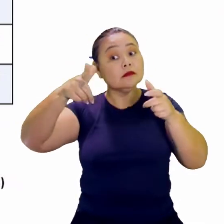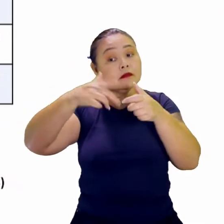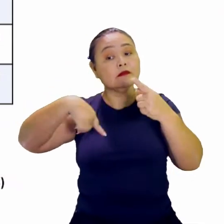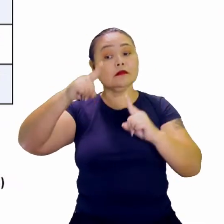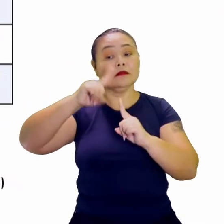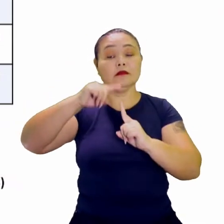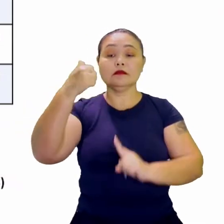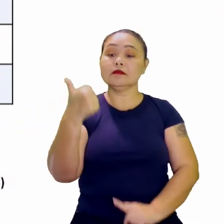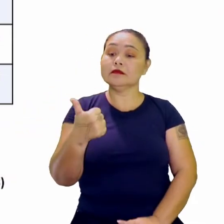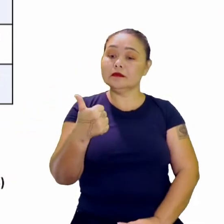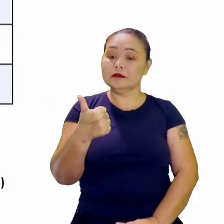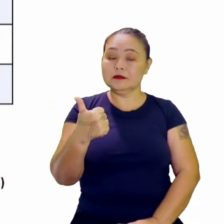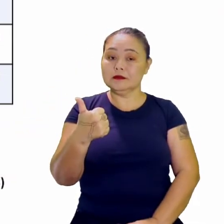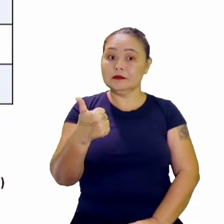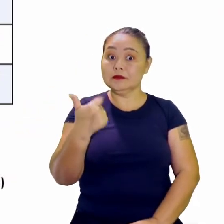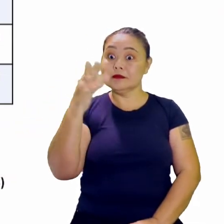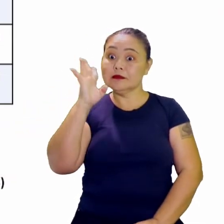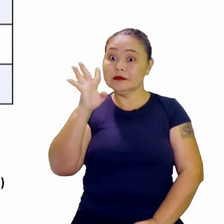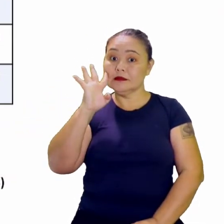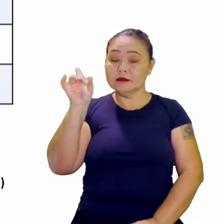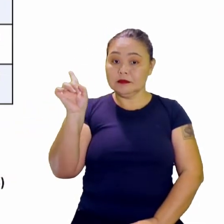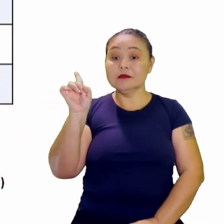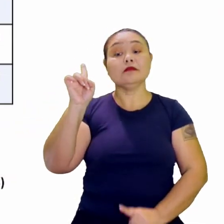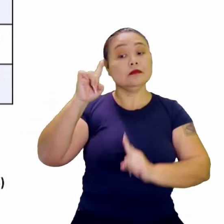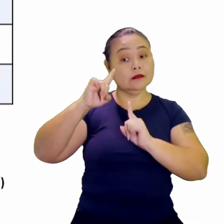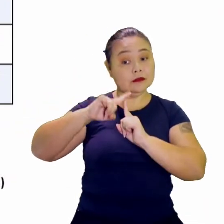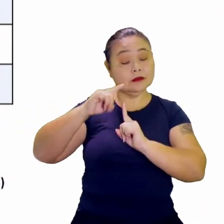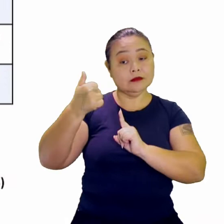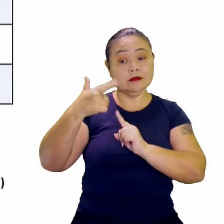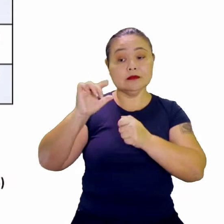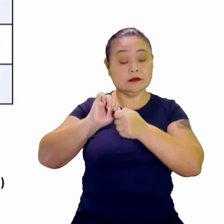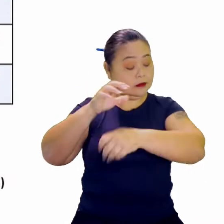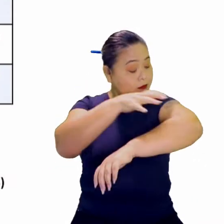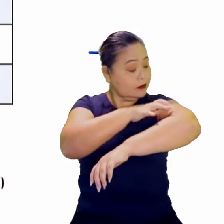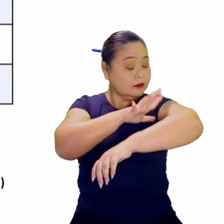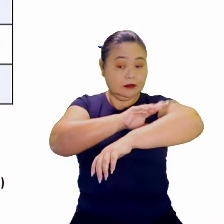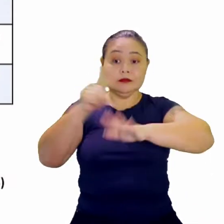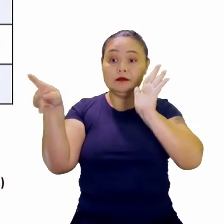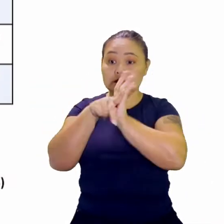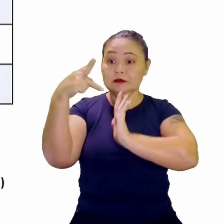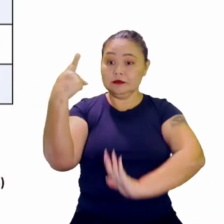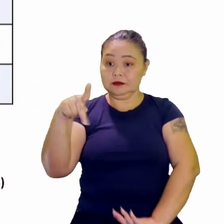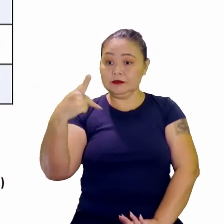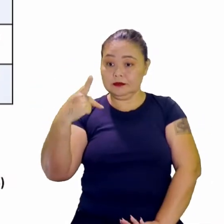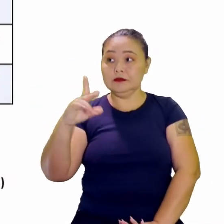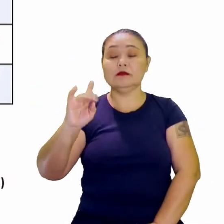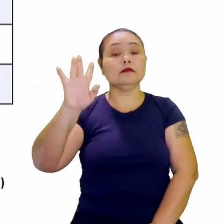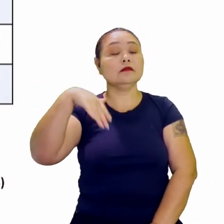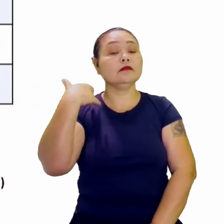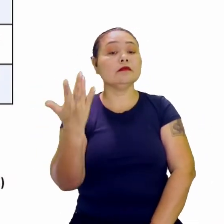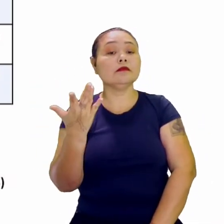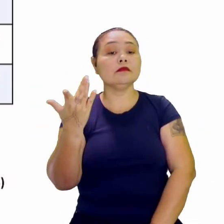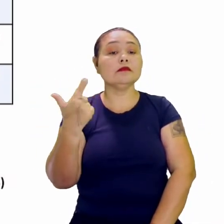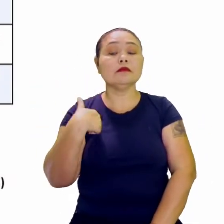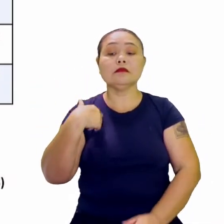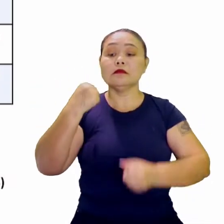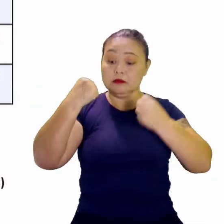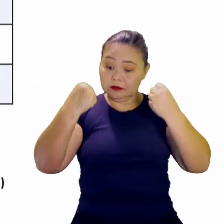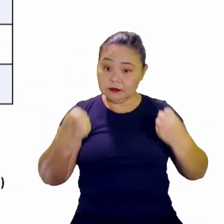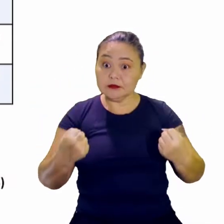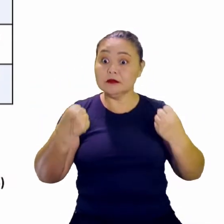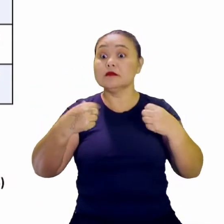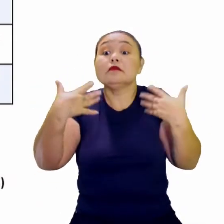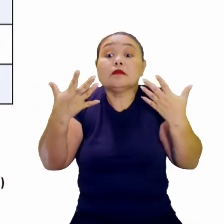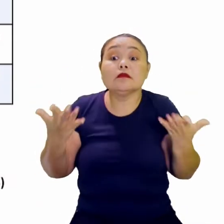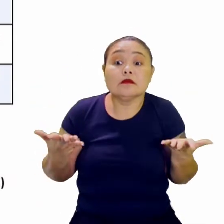predominantemente tipo 1. Olha que legal, é tipo 1 a fibra predominante dele. Vamos analisar agora onde é que está o levantamento de